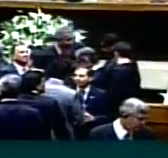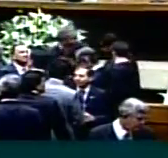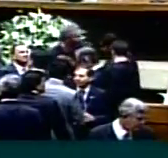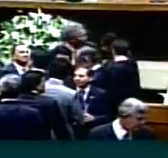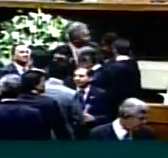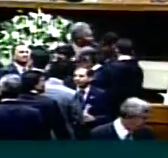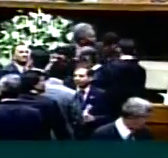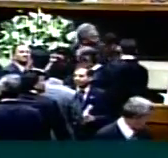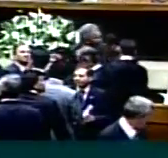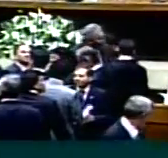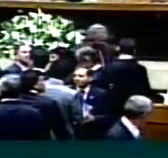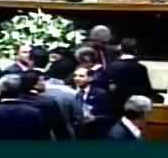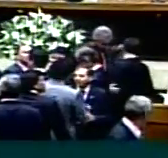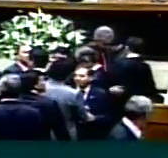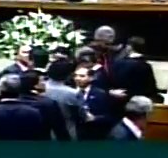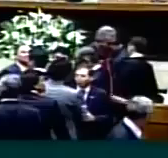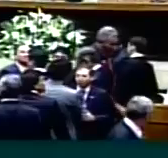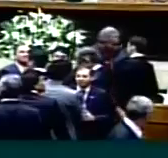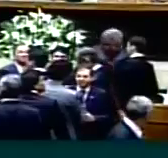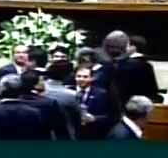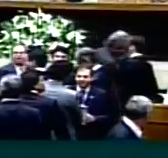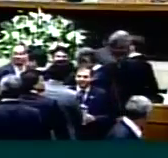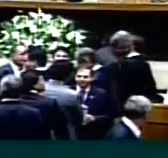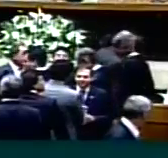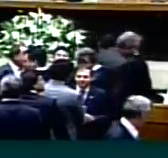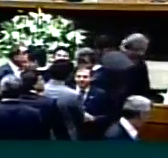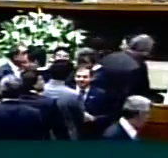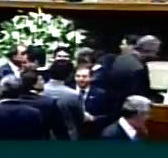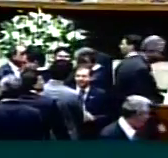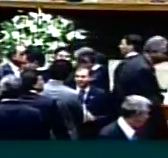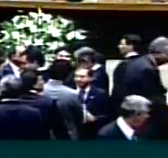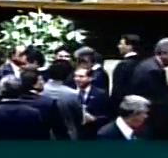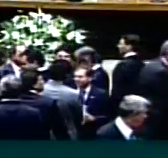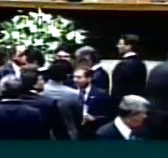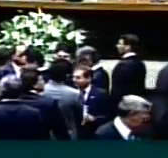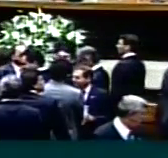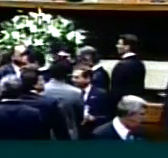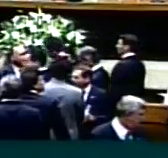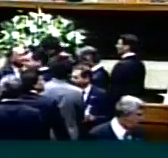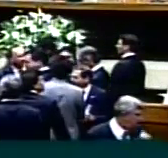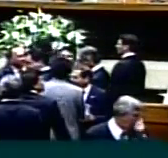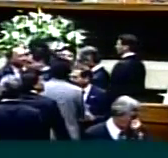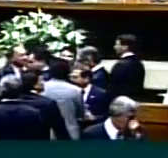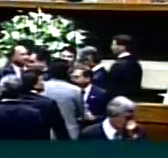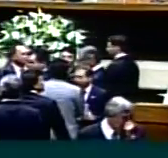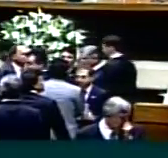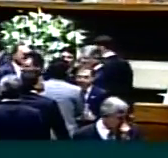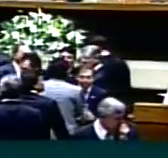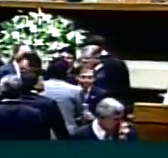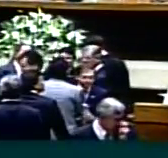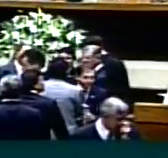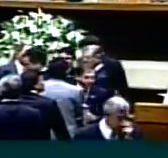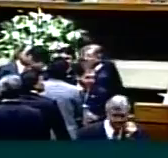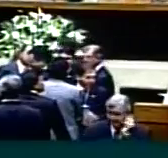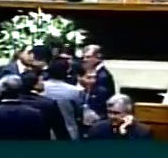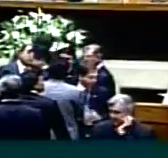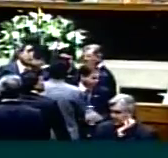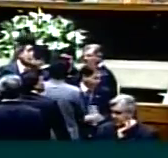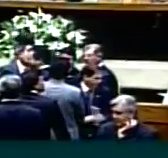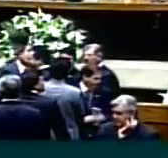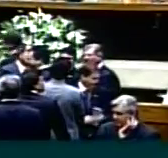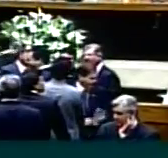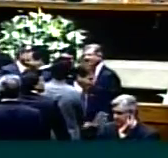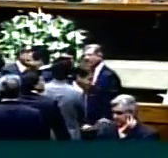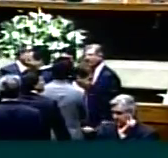é o primeiro a falar. Também nesta ordem, os deputados vão votar nas urnas eletrônicas, nas cabines instaladas em plenário.